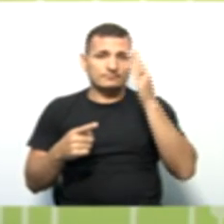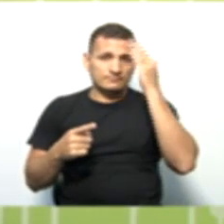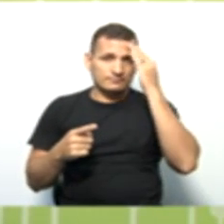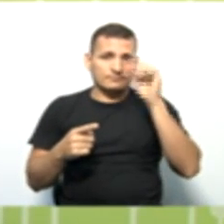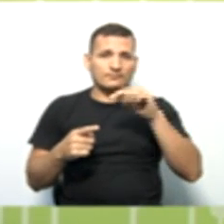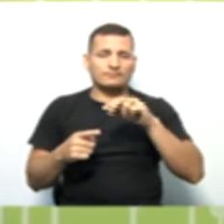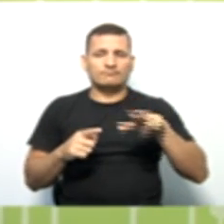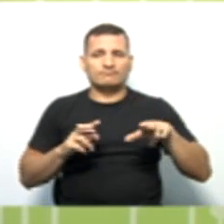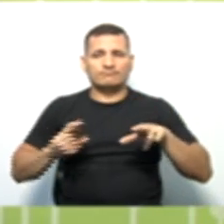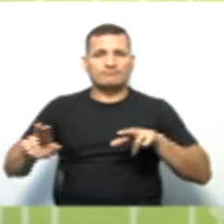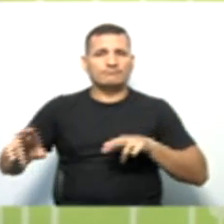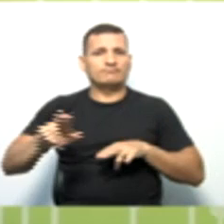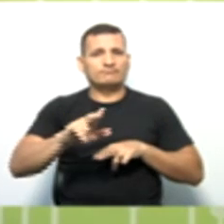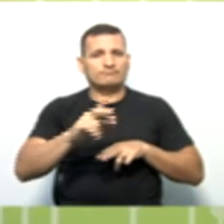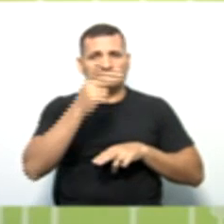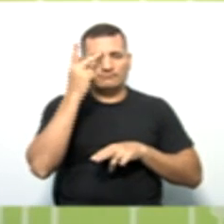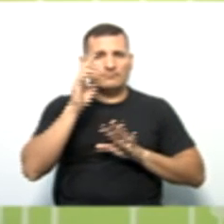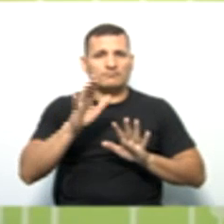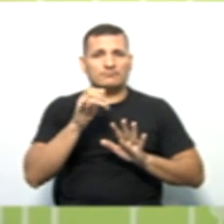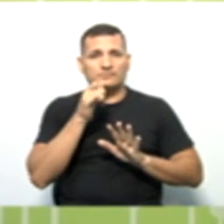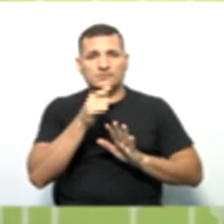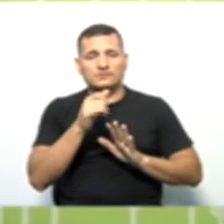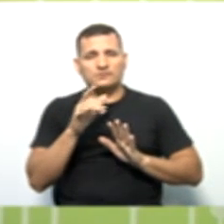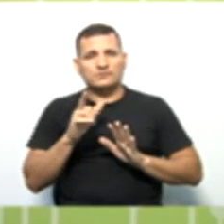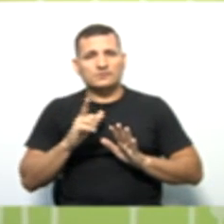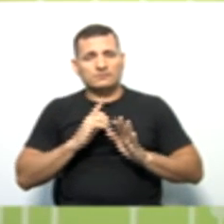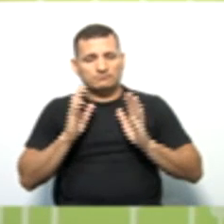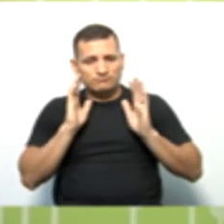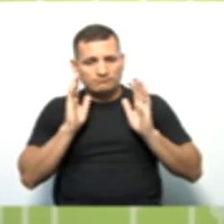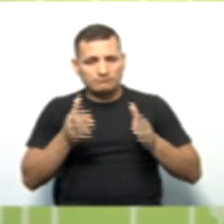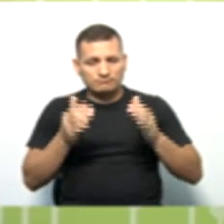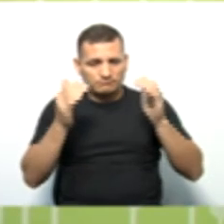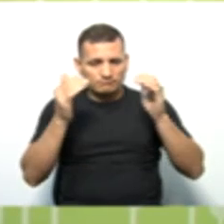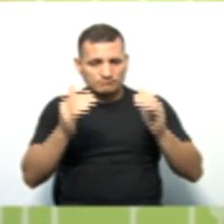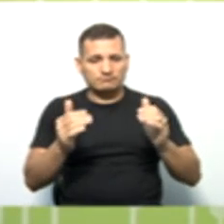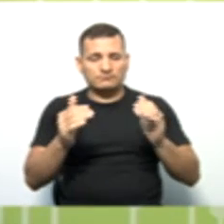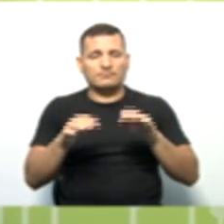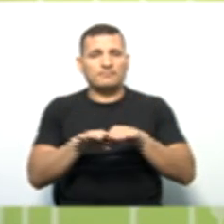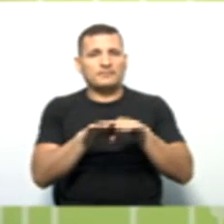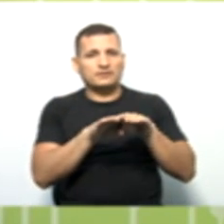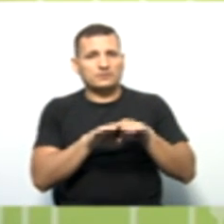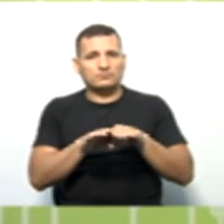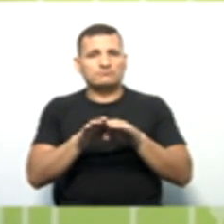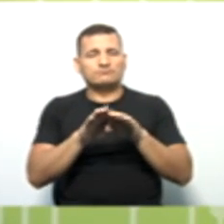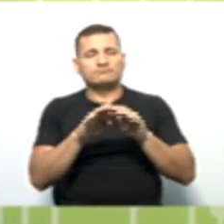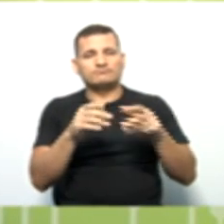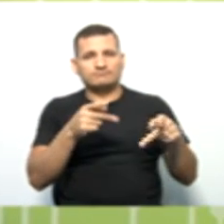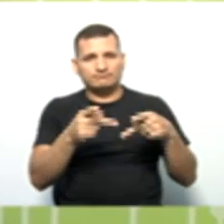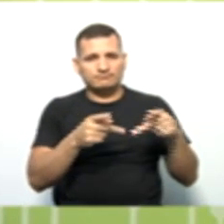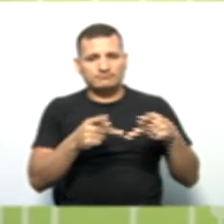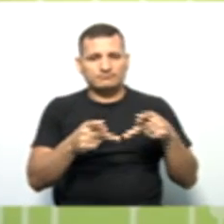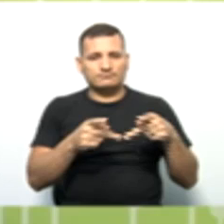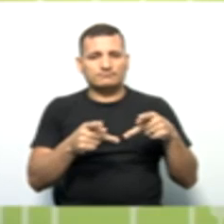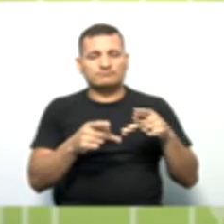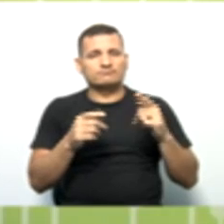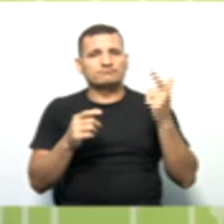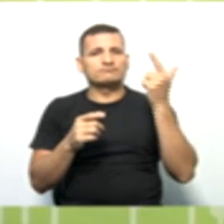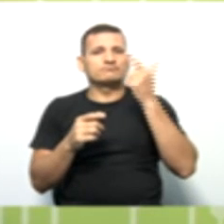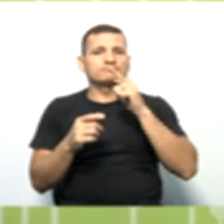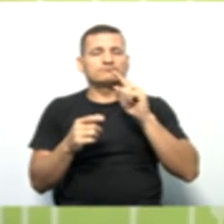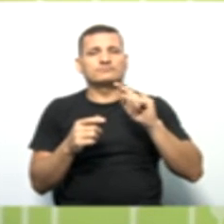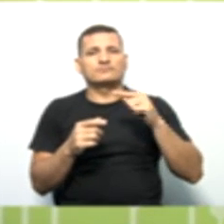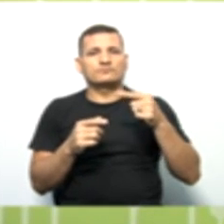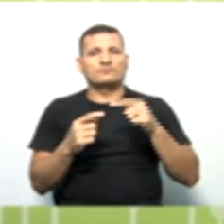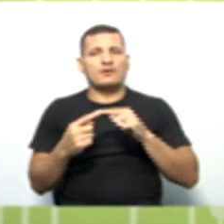por pessoas diferentes. Mas se estão seguindo lá um padrão, se estão seguindo aquele guia, ou seja, o meu projeto, eu vou conseguir conectar